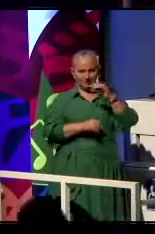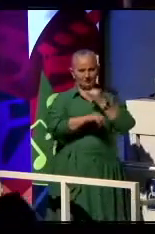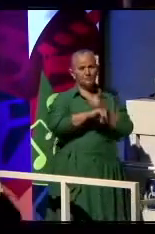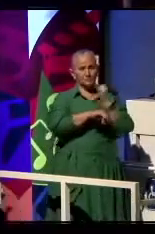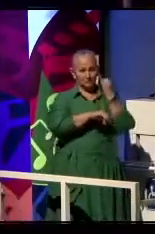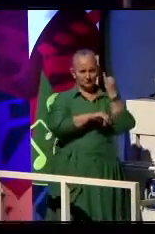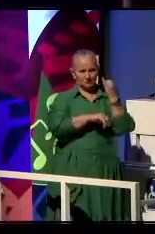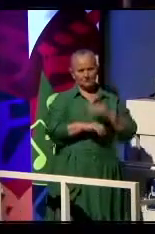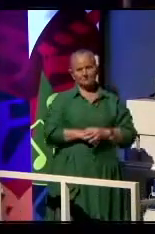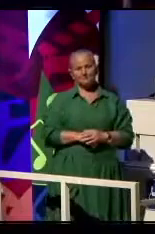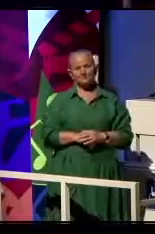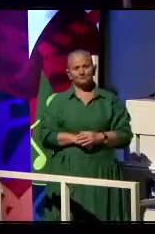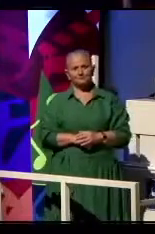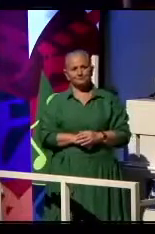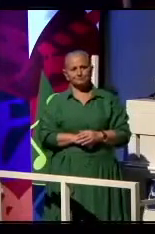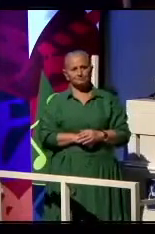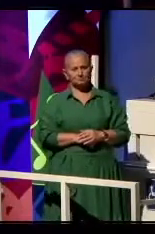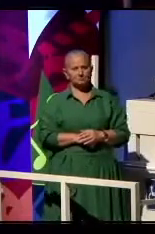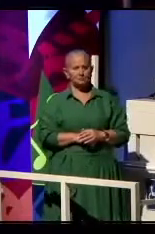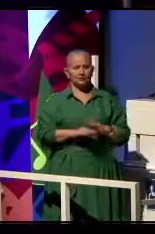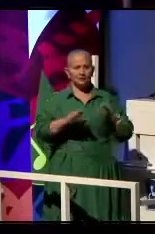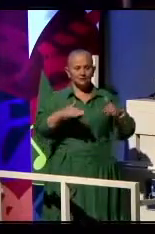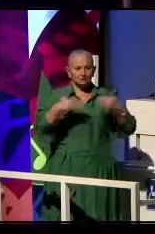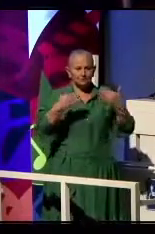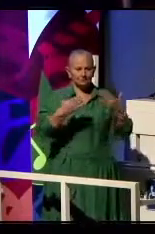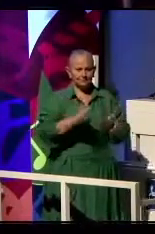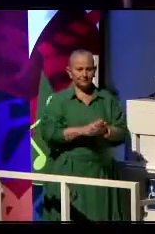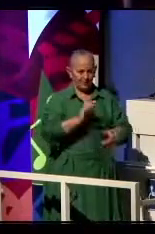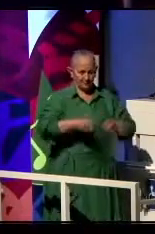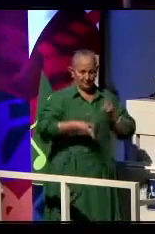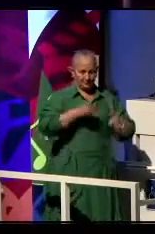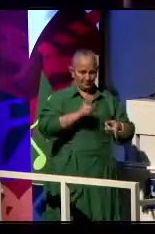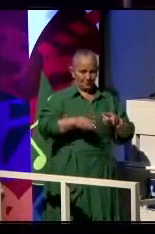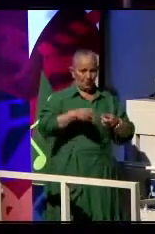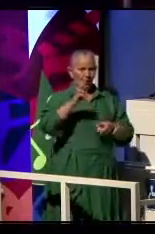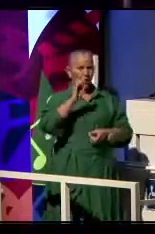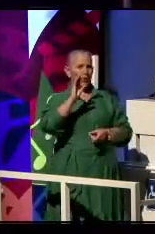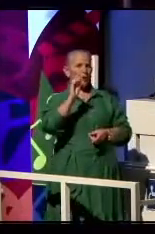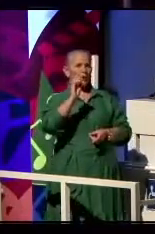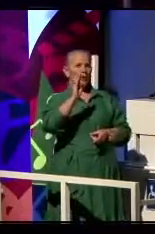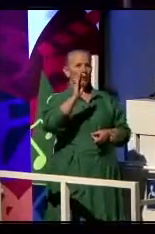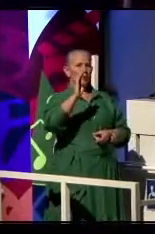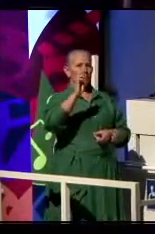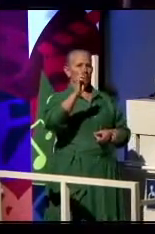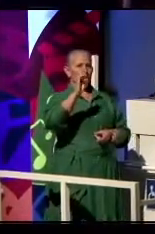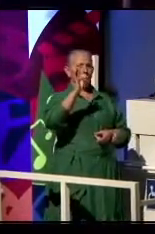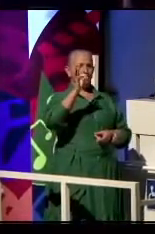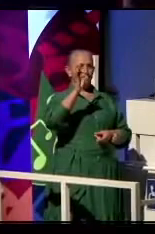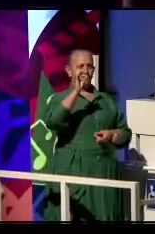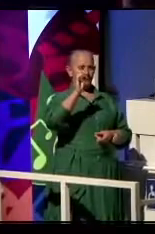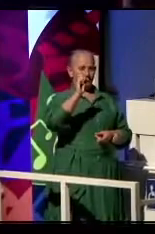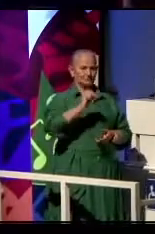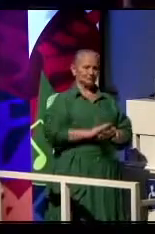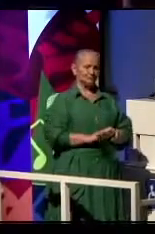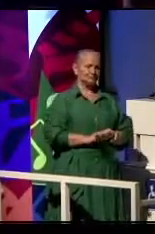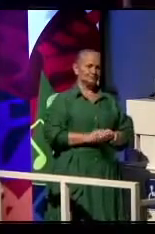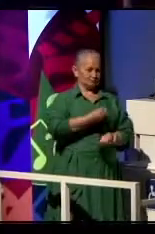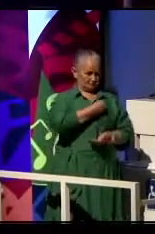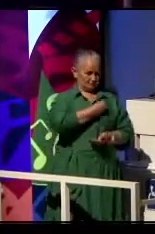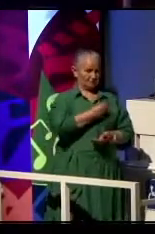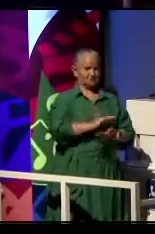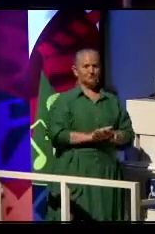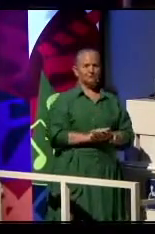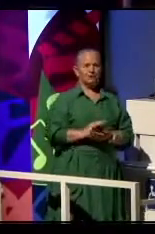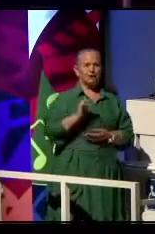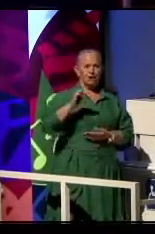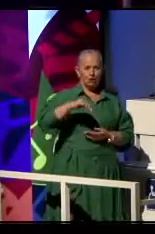interessante. De lá para cá. Então, na bateria, o Robertinho Silva, Beto Guedes, Tavito, Toninho Horta e